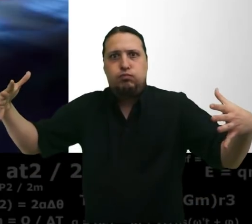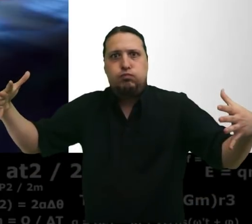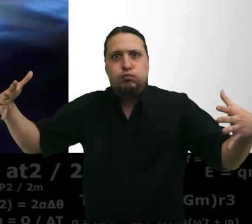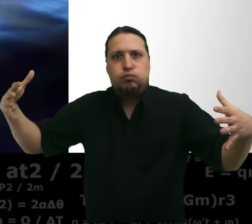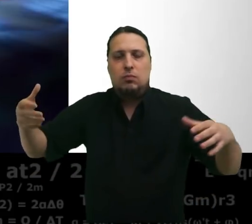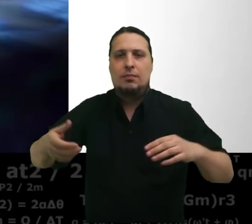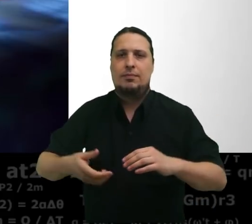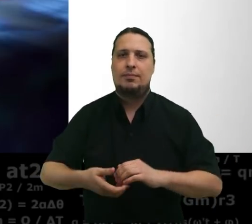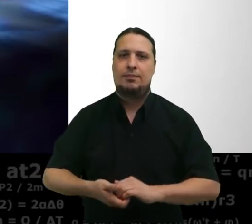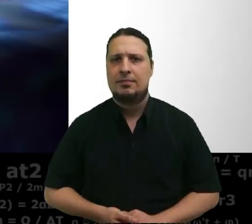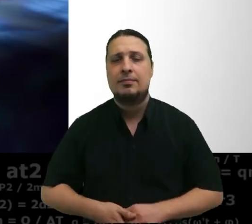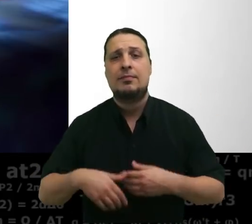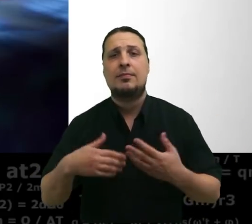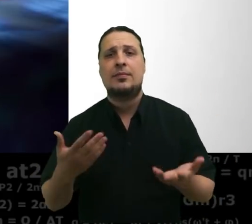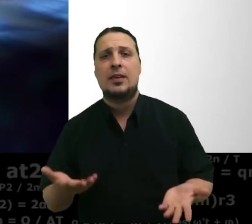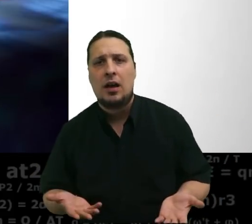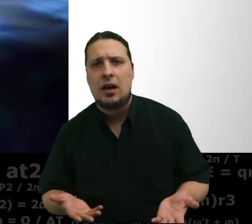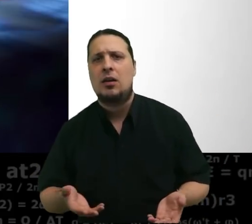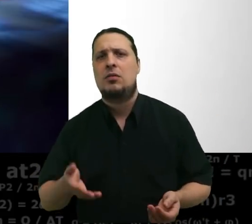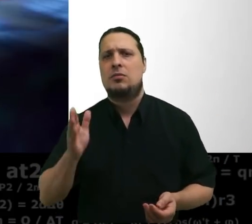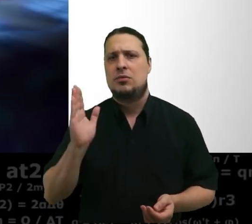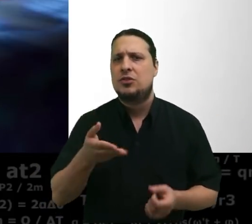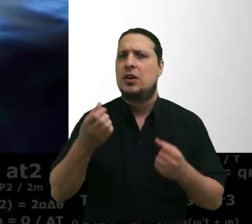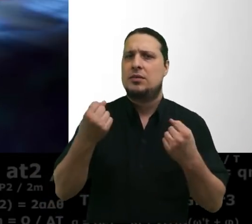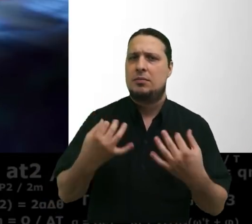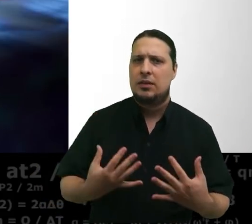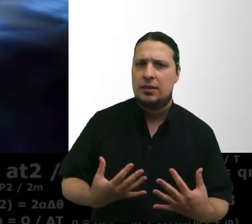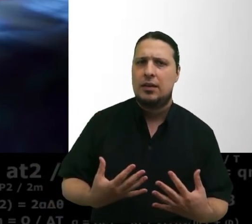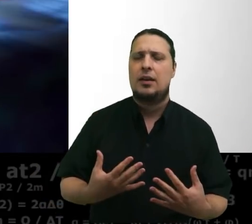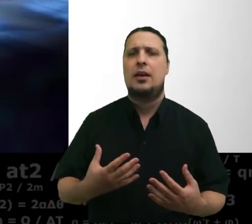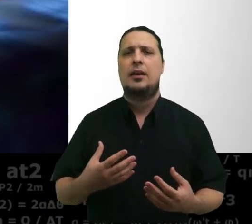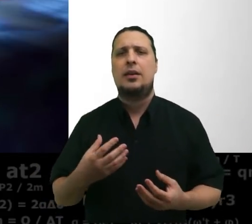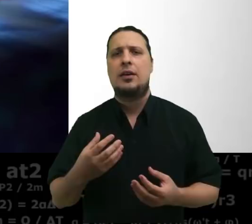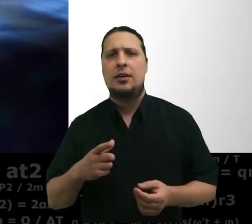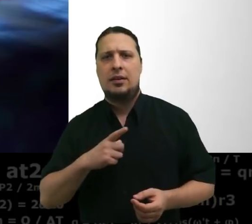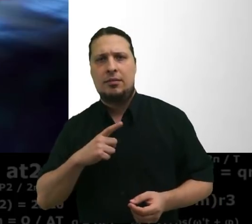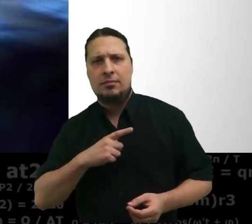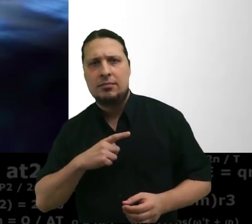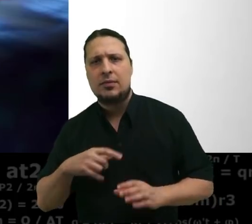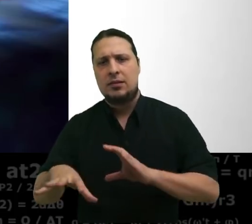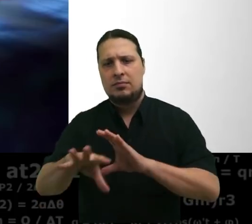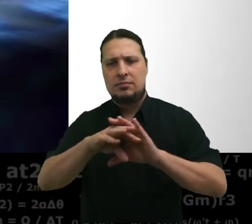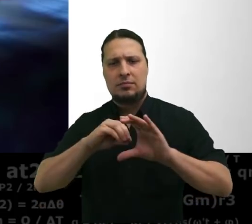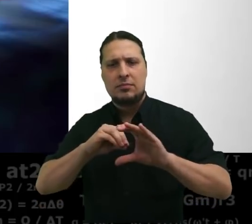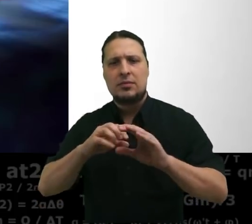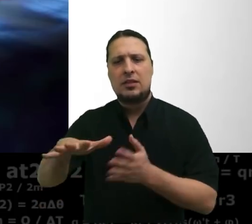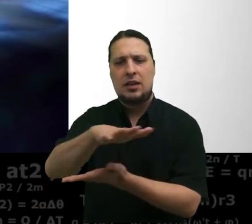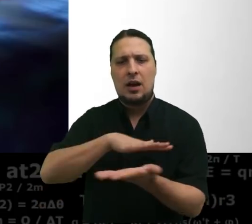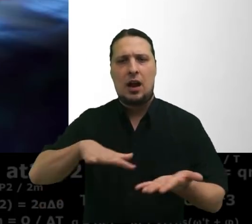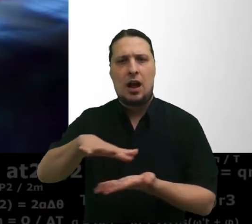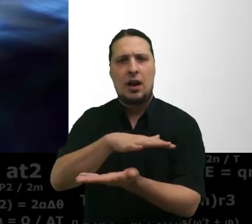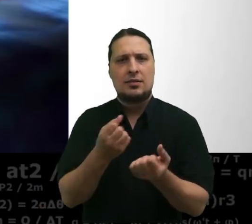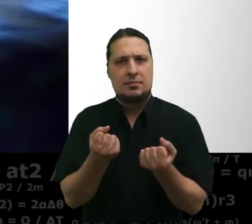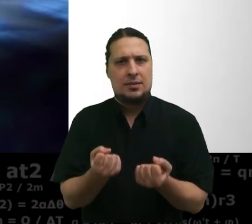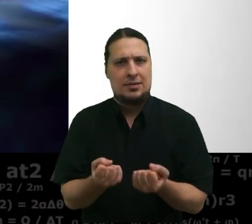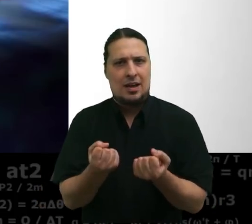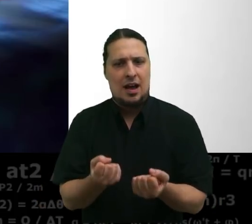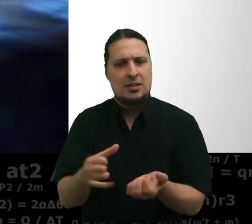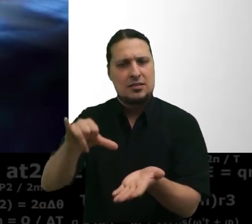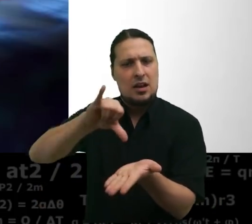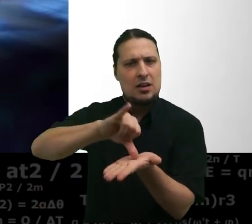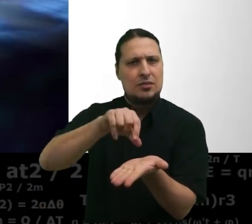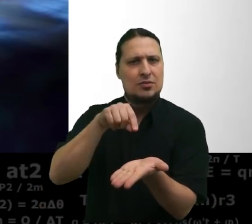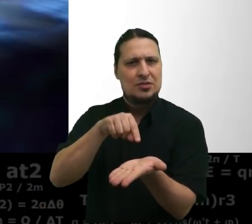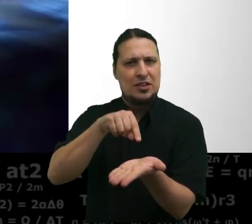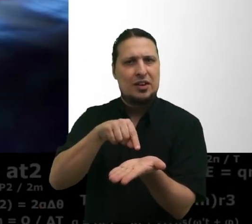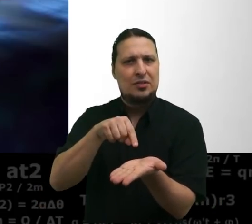de influência do buraco negro. O que é isso? É o raio em que o potencial gravitacional do buraco negro afeta a órbita dos objetos em sua